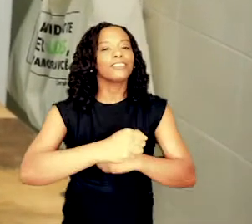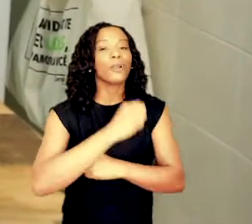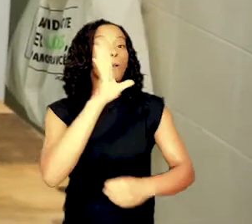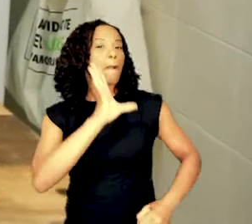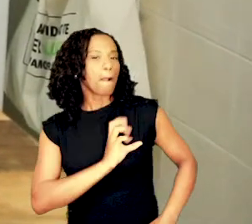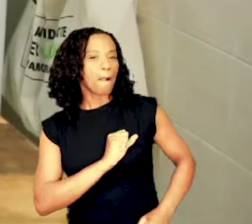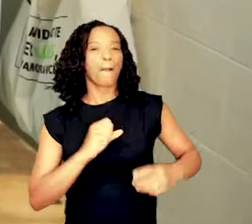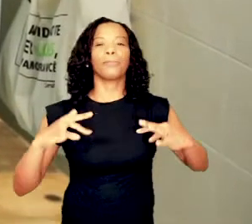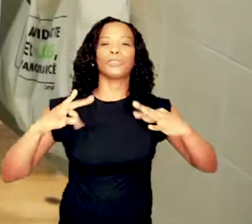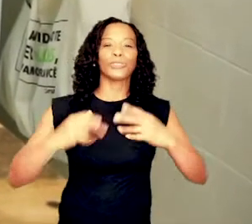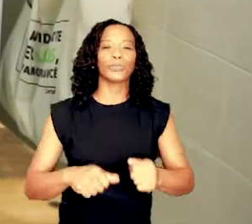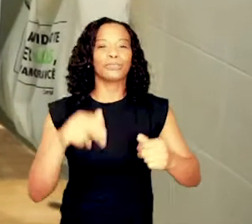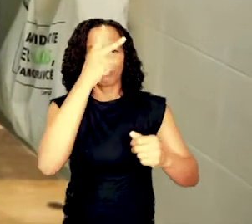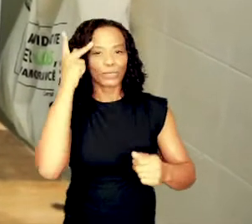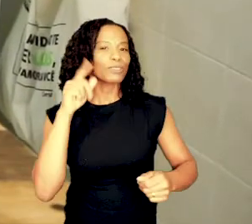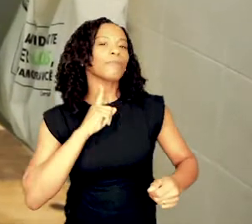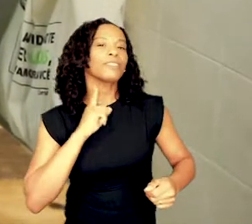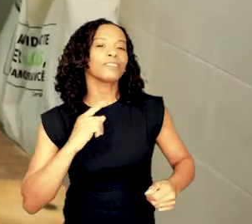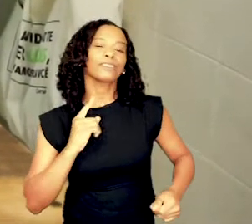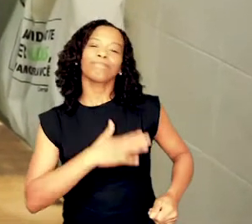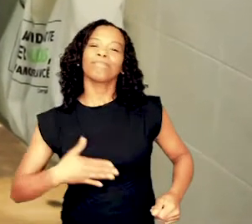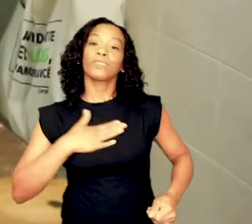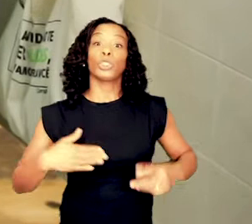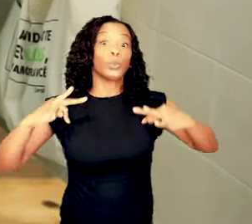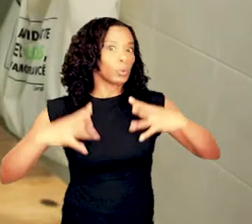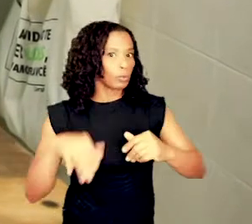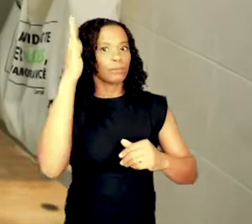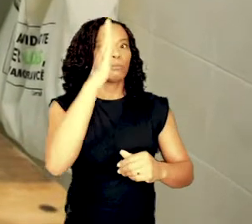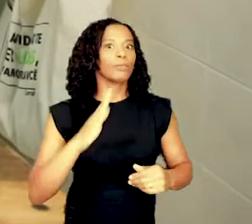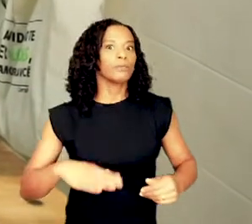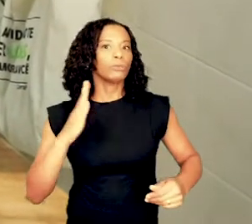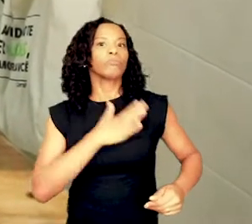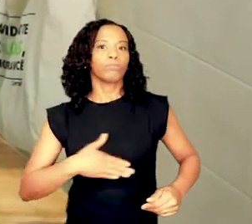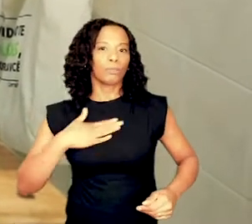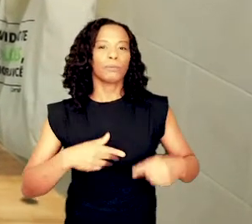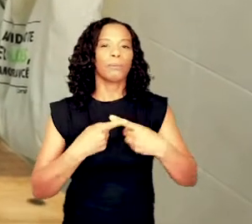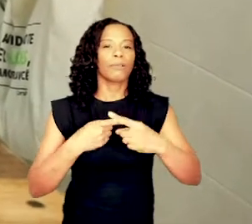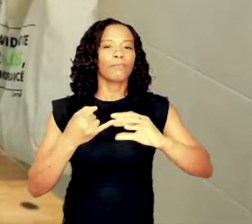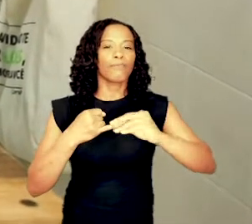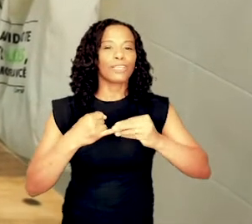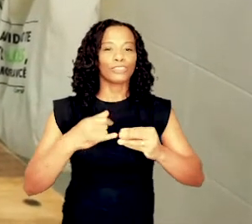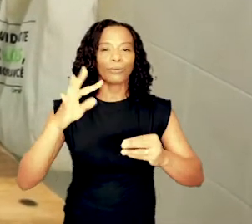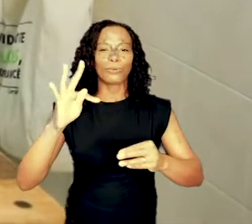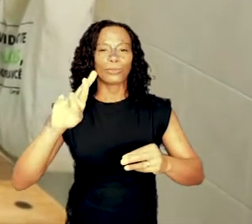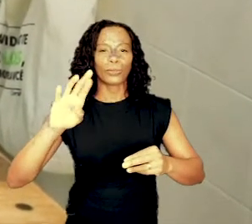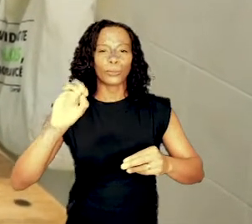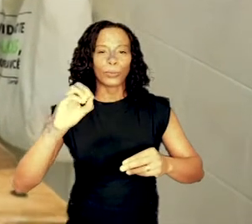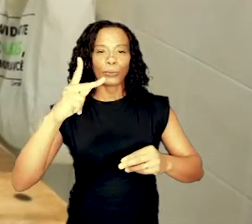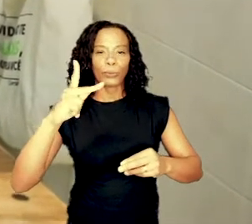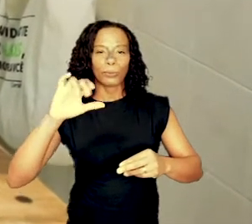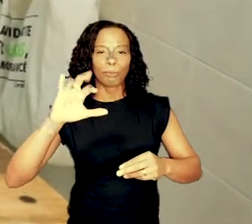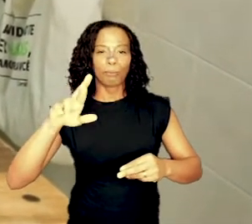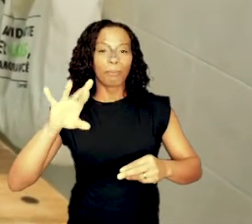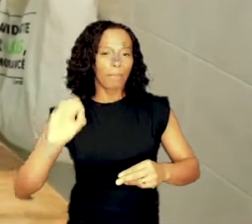eu amo, que é amada pela mineirada. Na verdade, vamos combinar, né? Por todos os brasileiros, porque feijão tropeiro é um trem de doido, né?